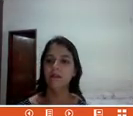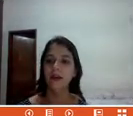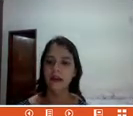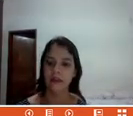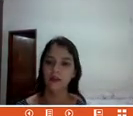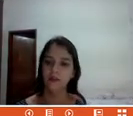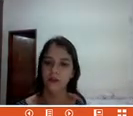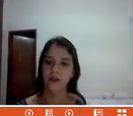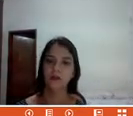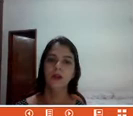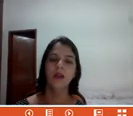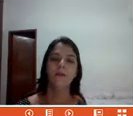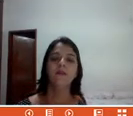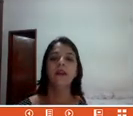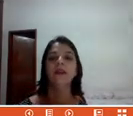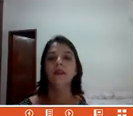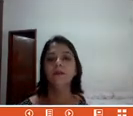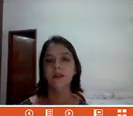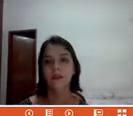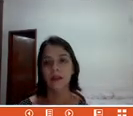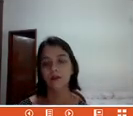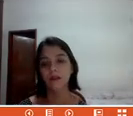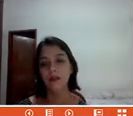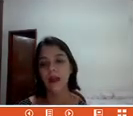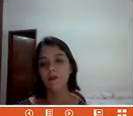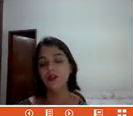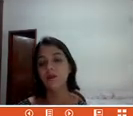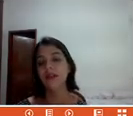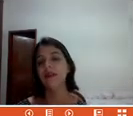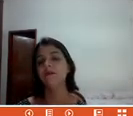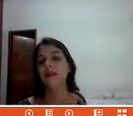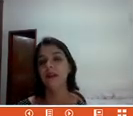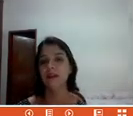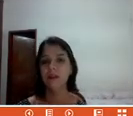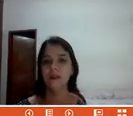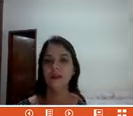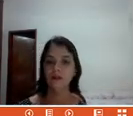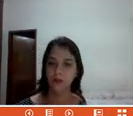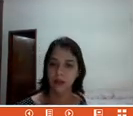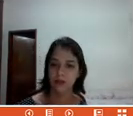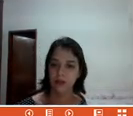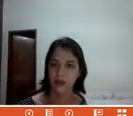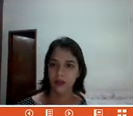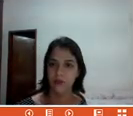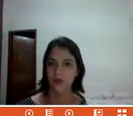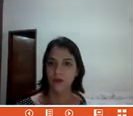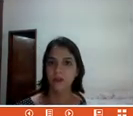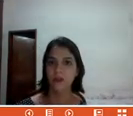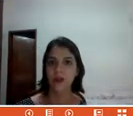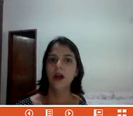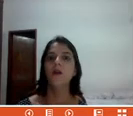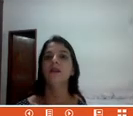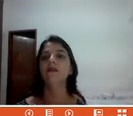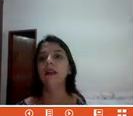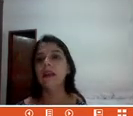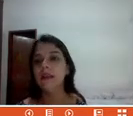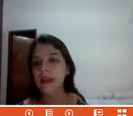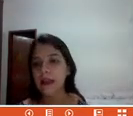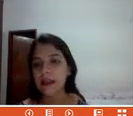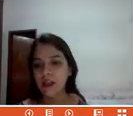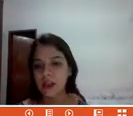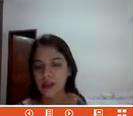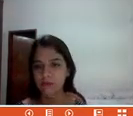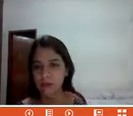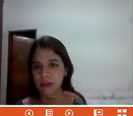né, haver essa inclusão. Deveria ter um intérprete para estar facilitando a compreensão dessas pessoas, ou deveria